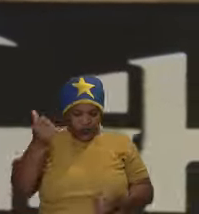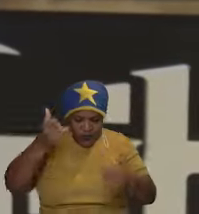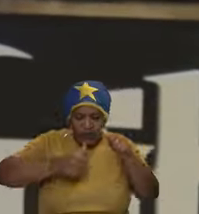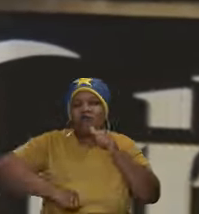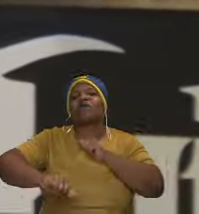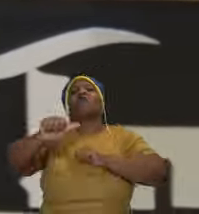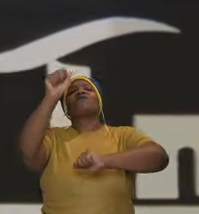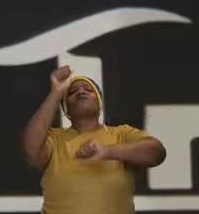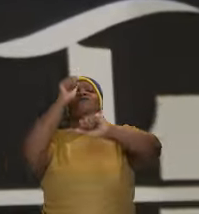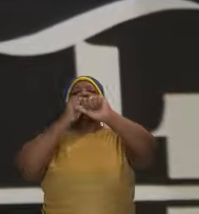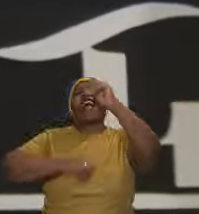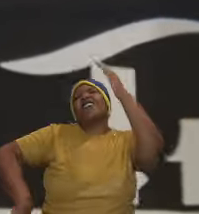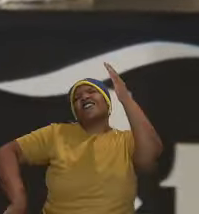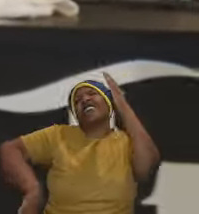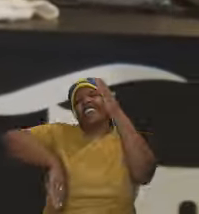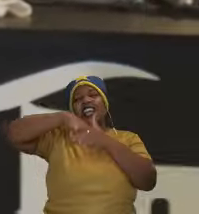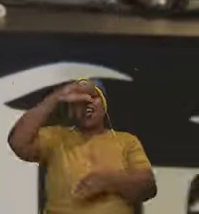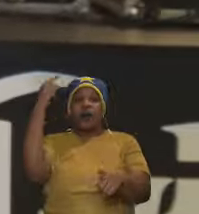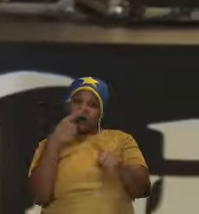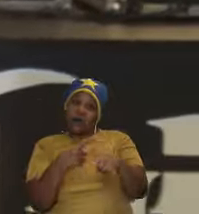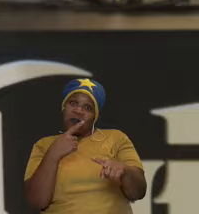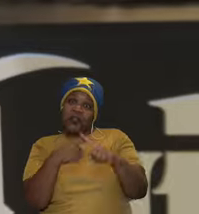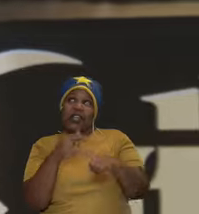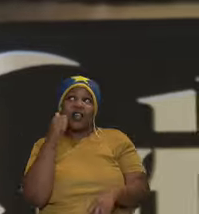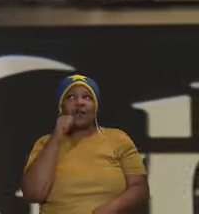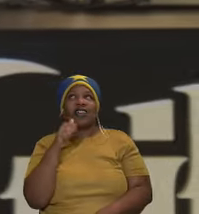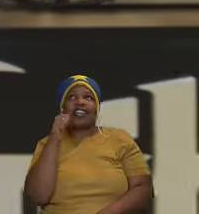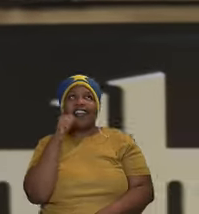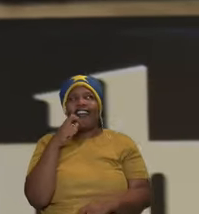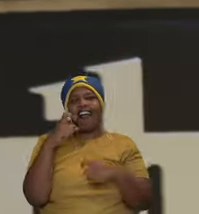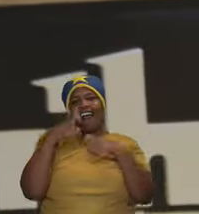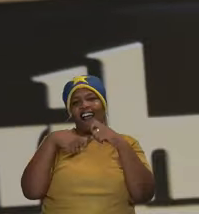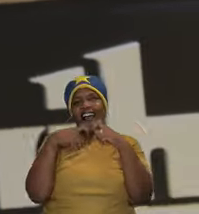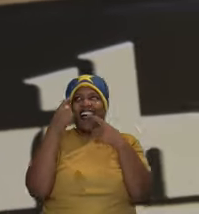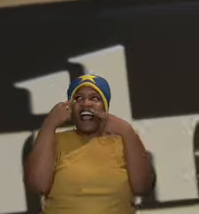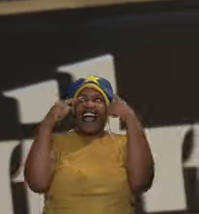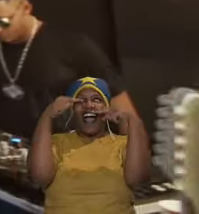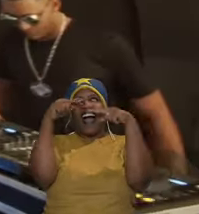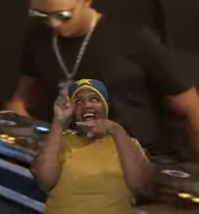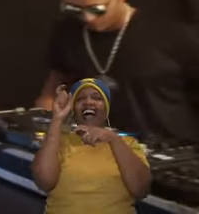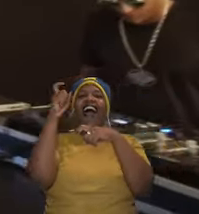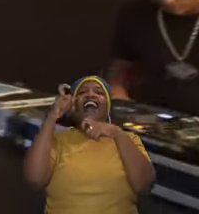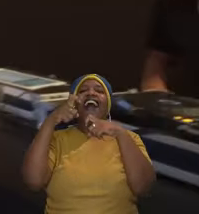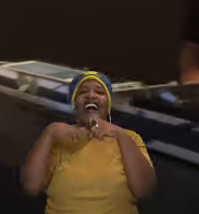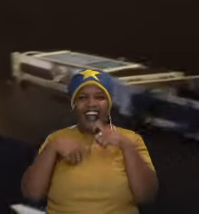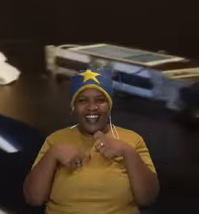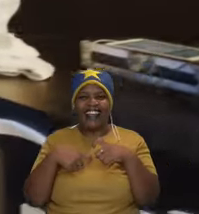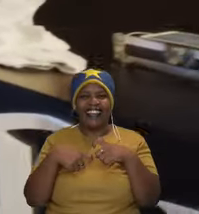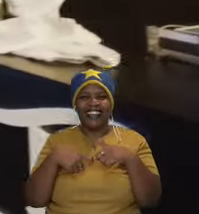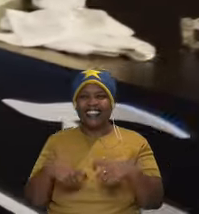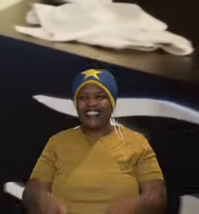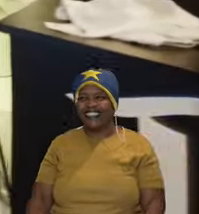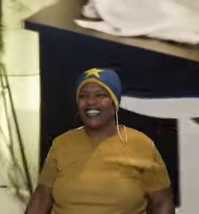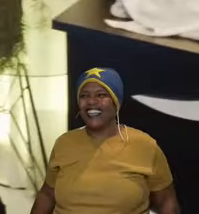de vira lata. Porque menina com menina é vira olho. Yo.